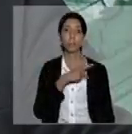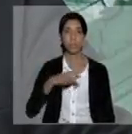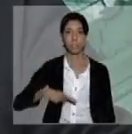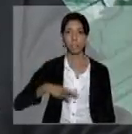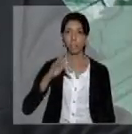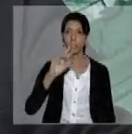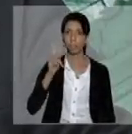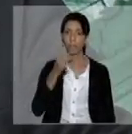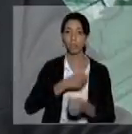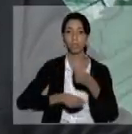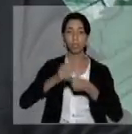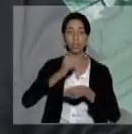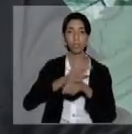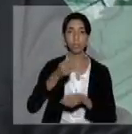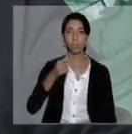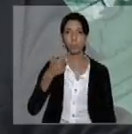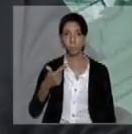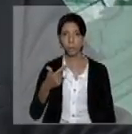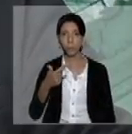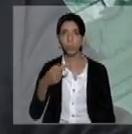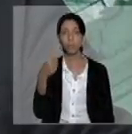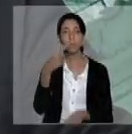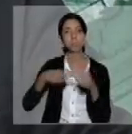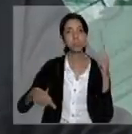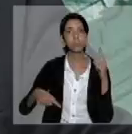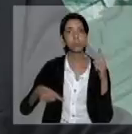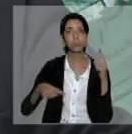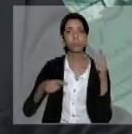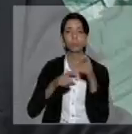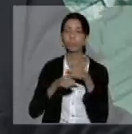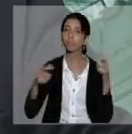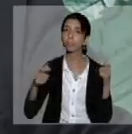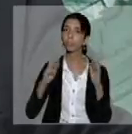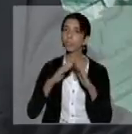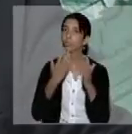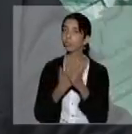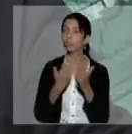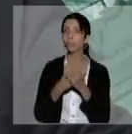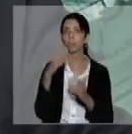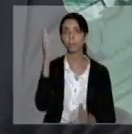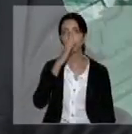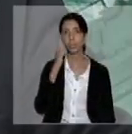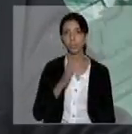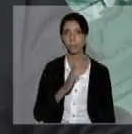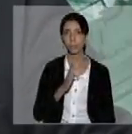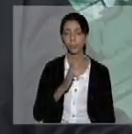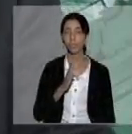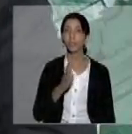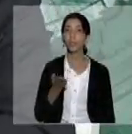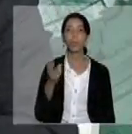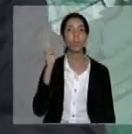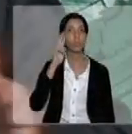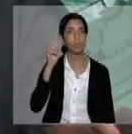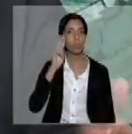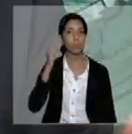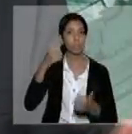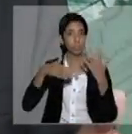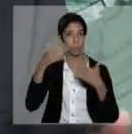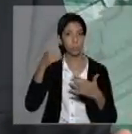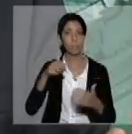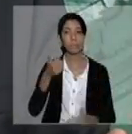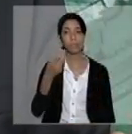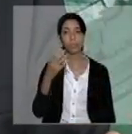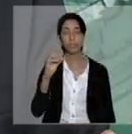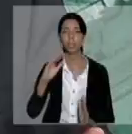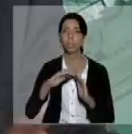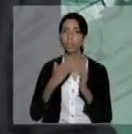Henrique assinou com o FMI em 2002, proibia a ampliação de número de escolas técnicas no Brasil. Então, toda a história do Brasil,